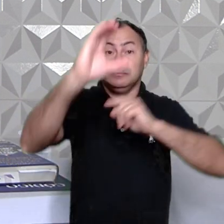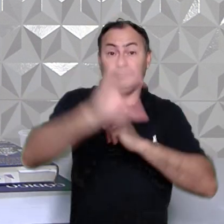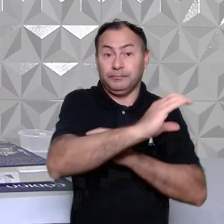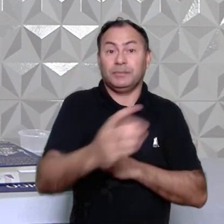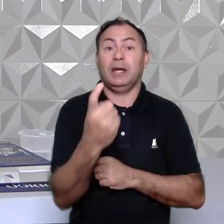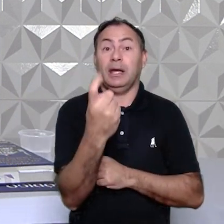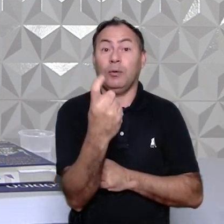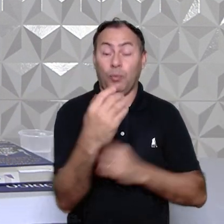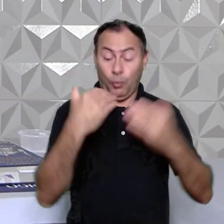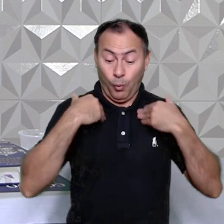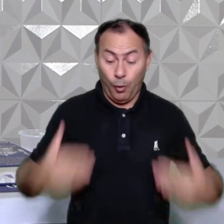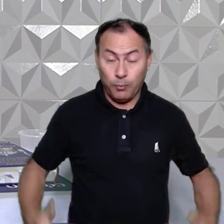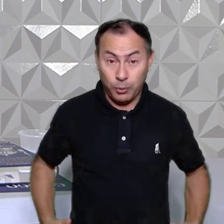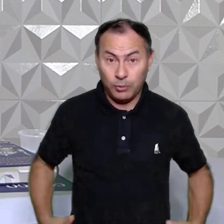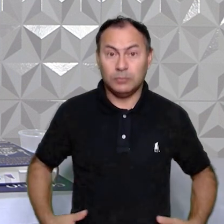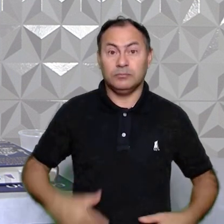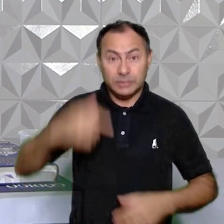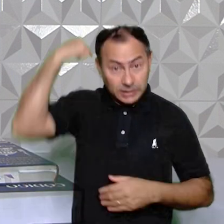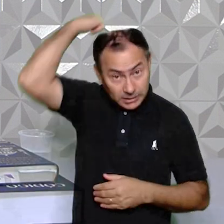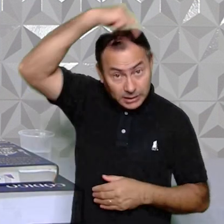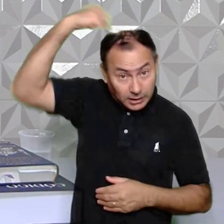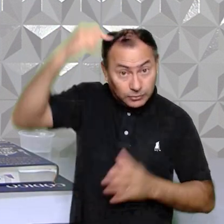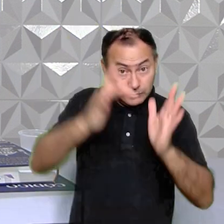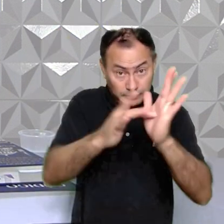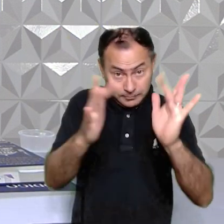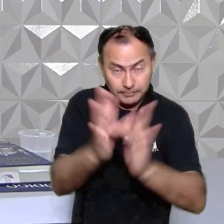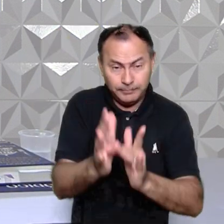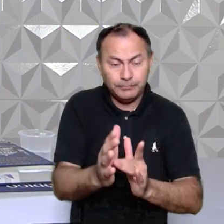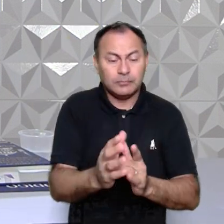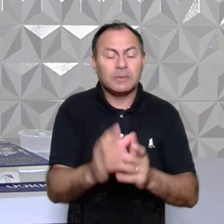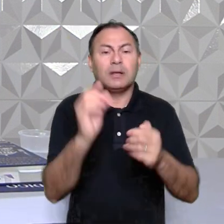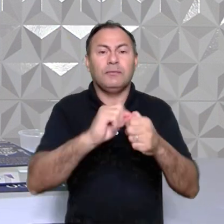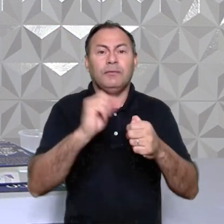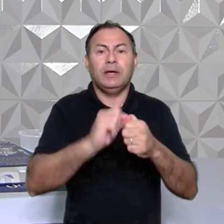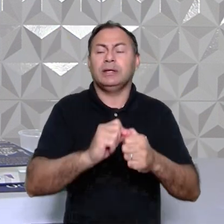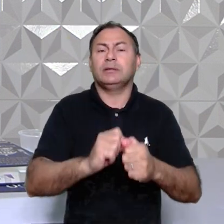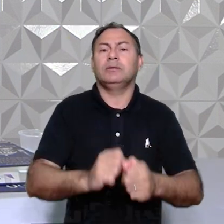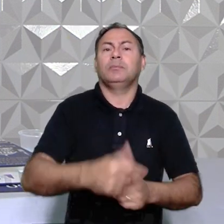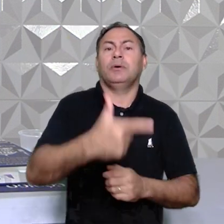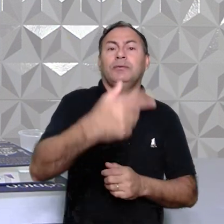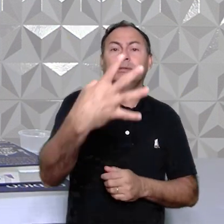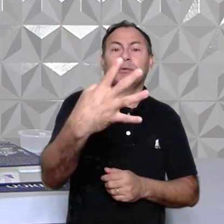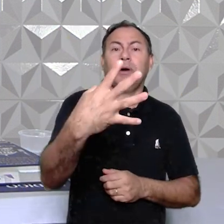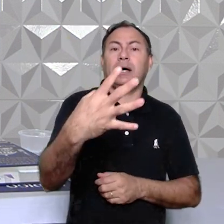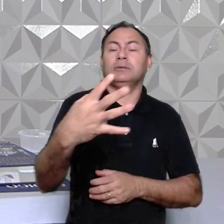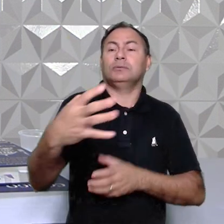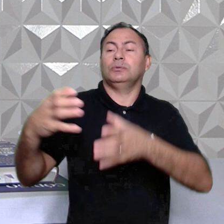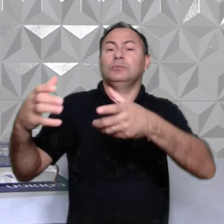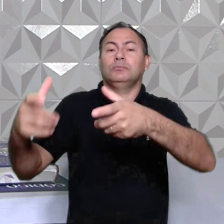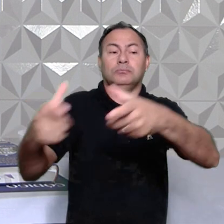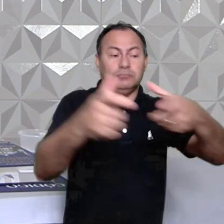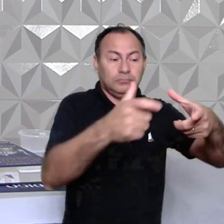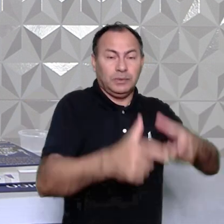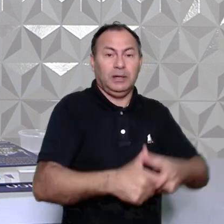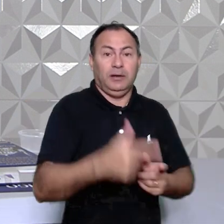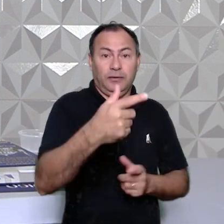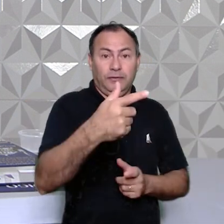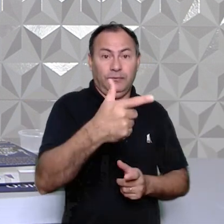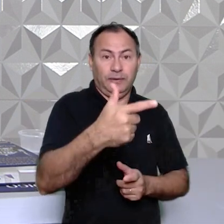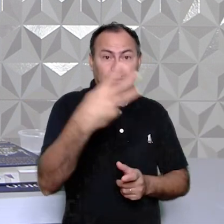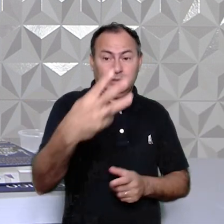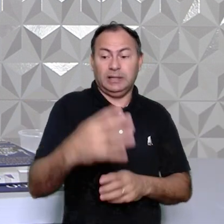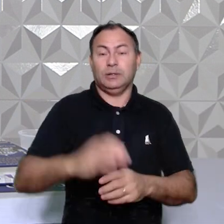um corpo, é esse corpo místico de Cristo, formado por 24 partes,